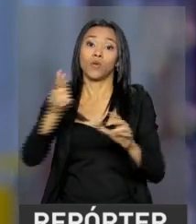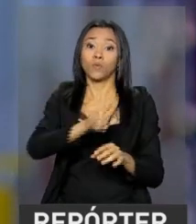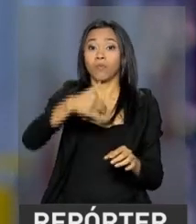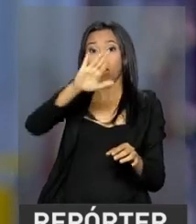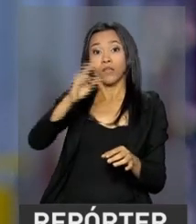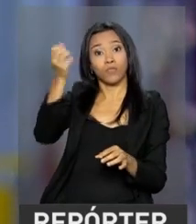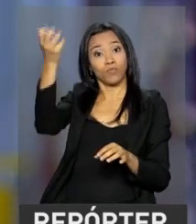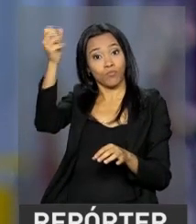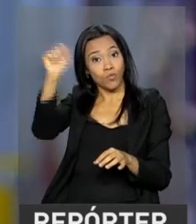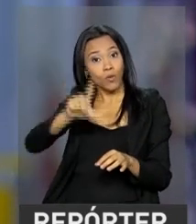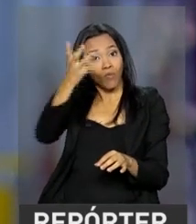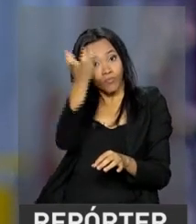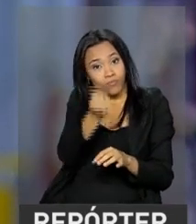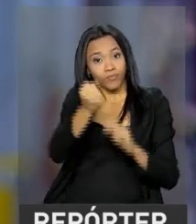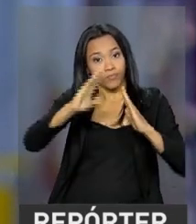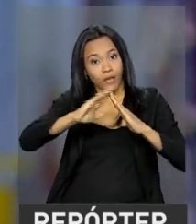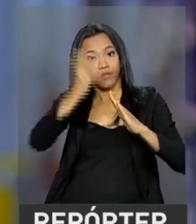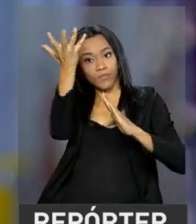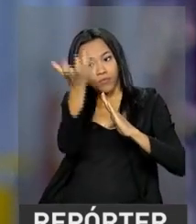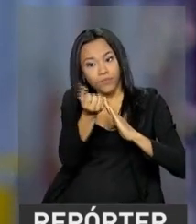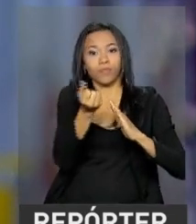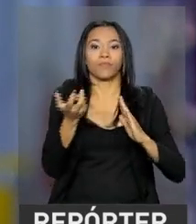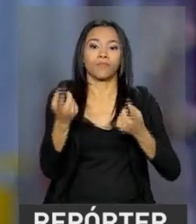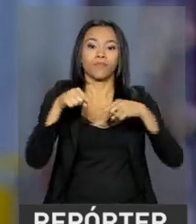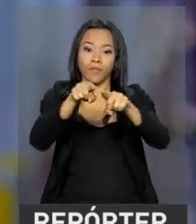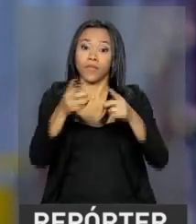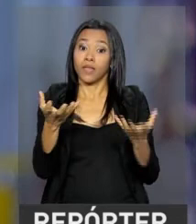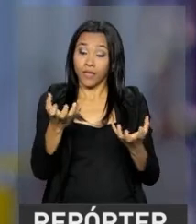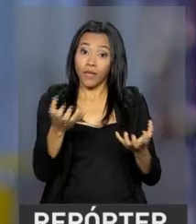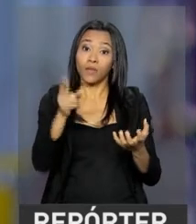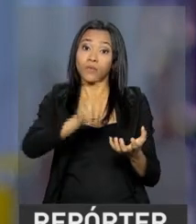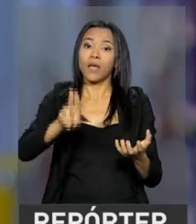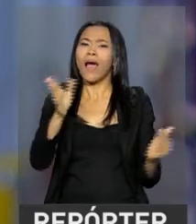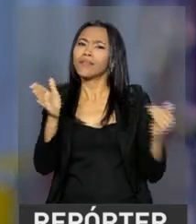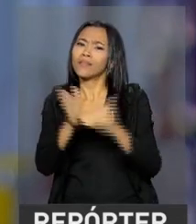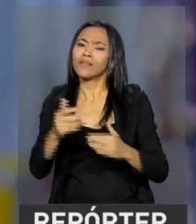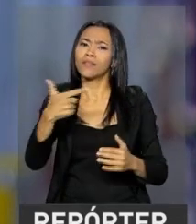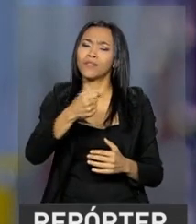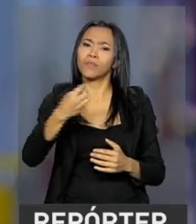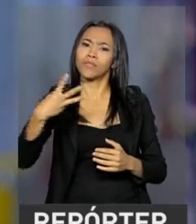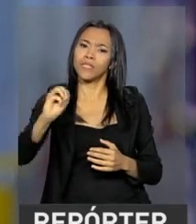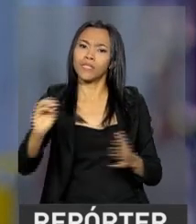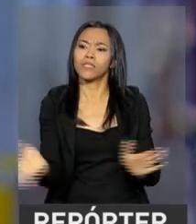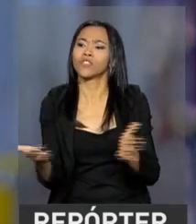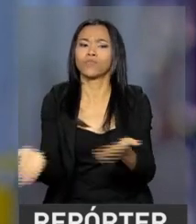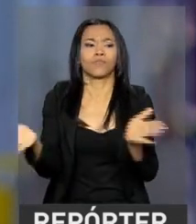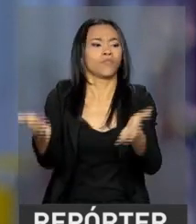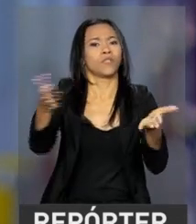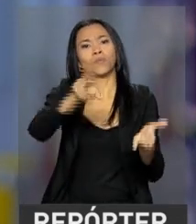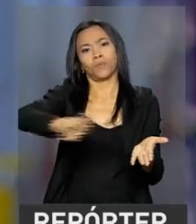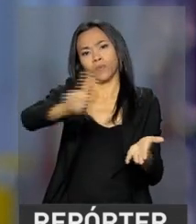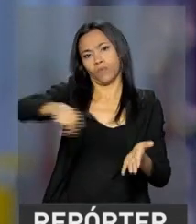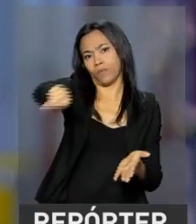de fontes renováveis na matriz energética brasileira até 2031 incentivo vem por meio de